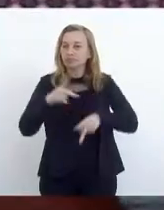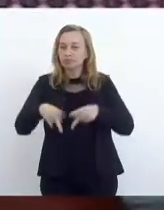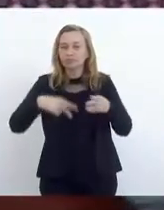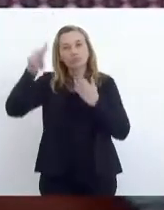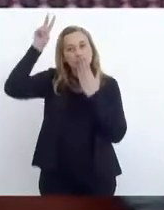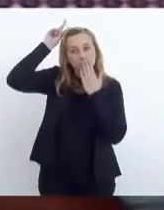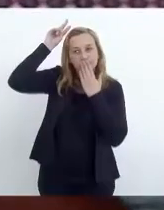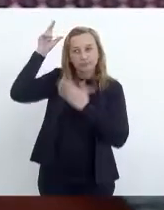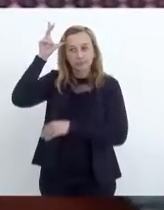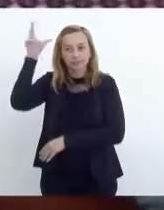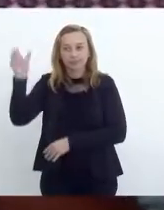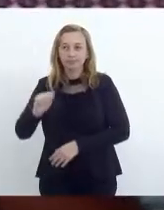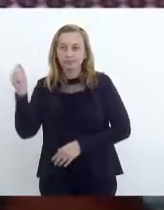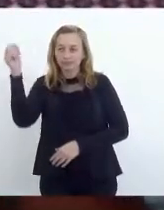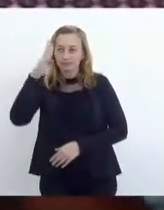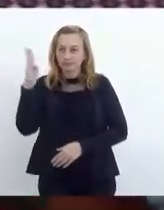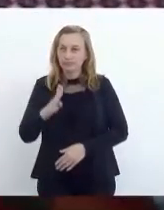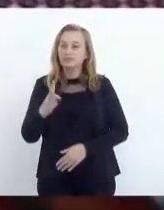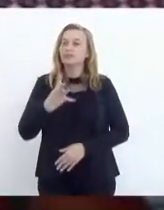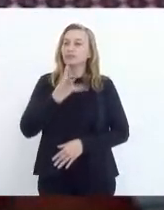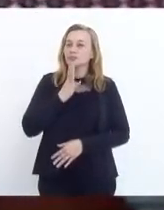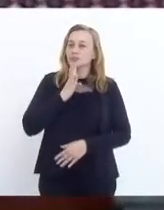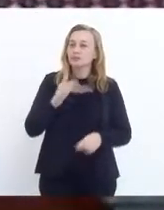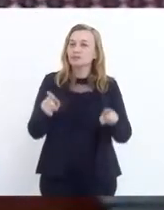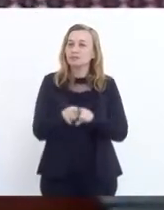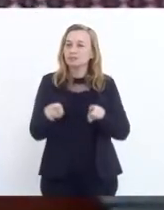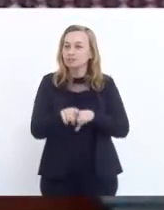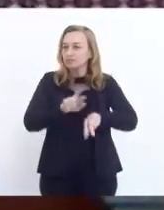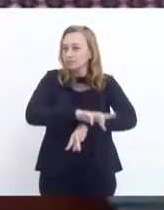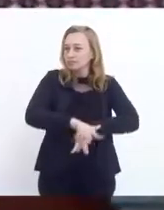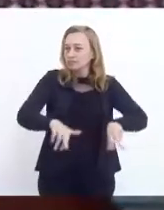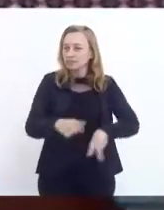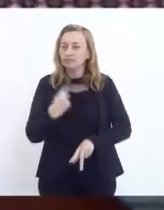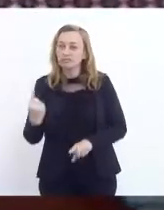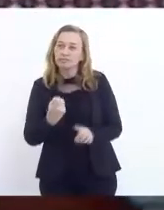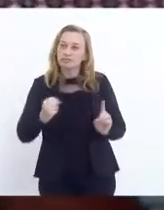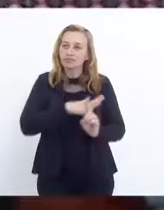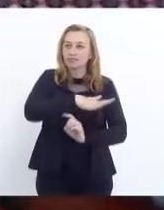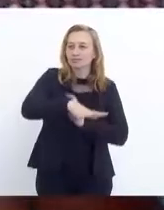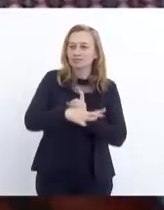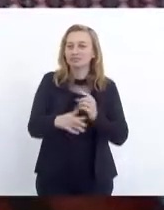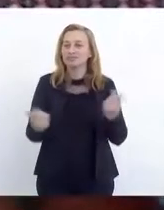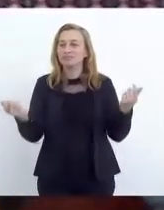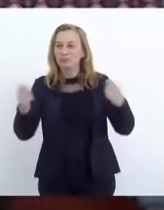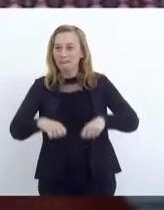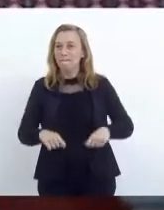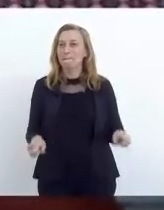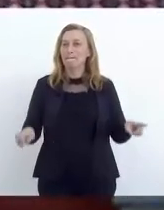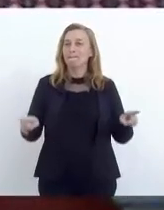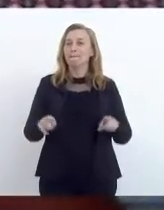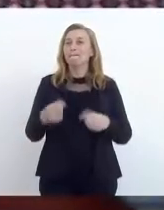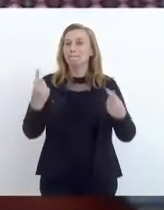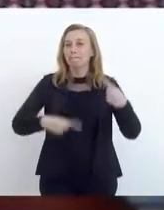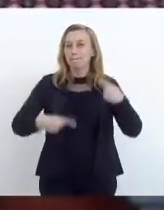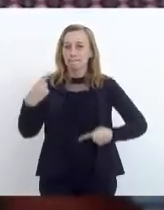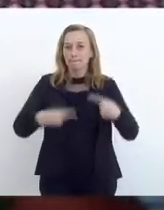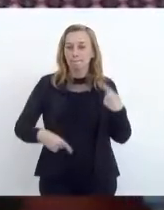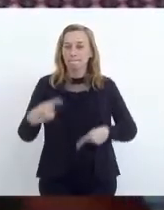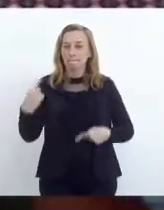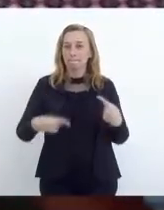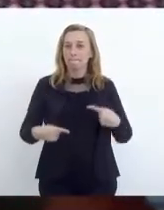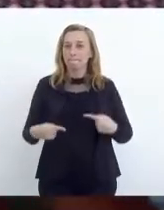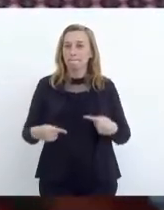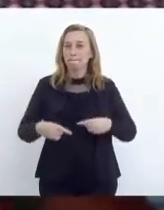e afro-brasileiros, reconhecendo a diversidade da nossa sociedade e possibilitando políticas educacionais que